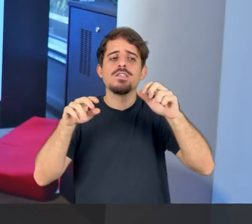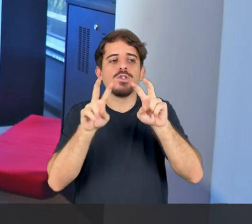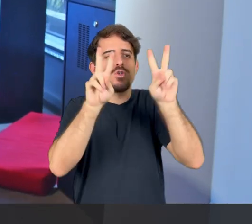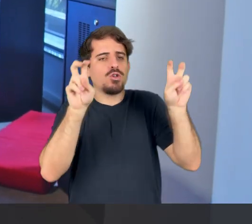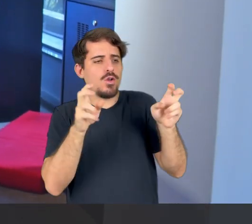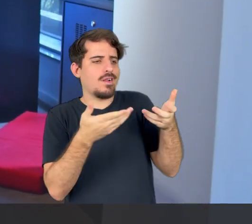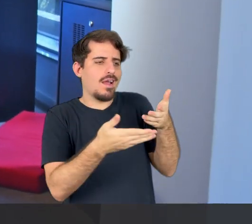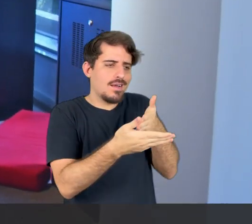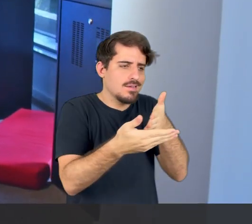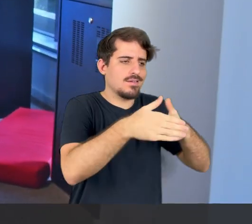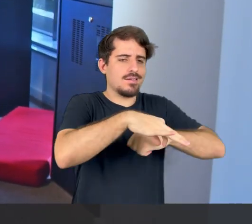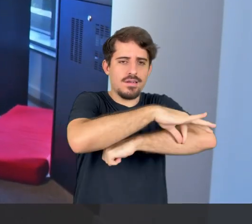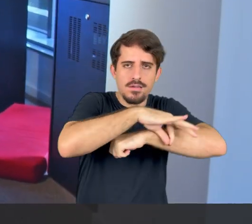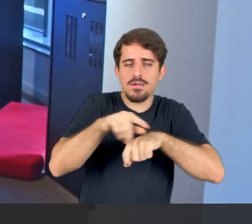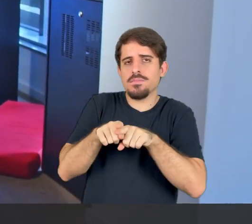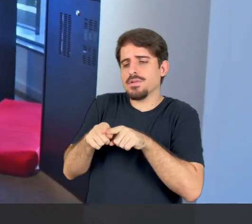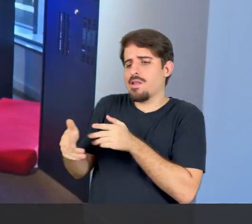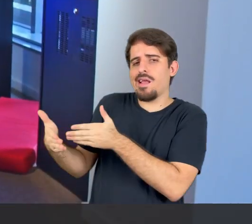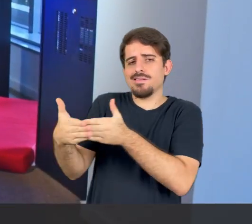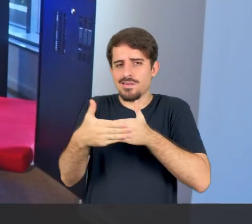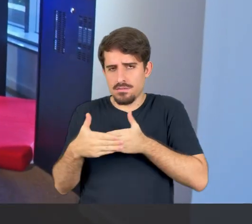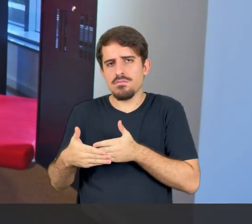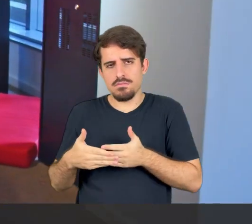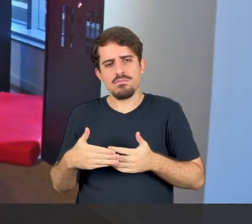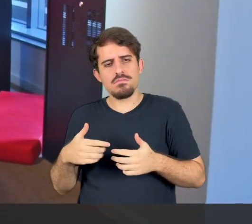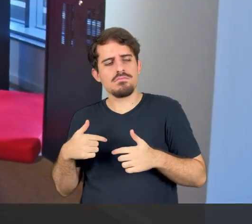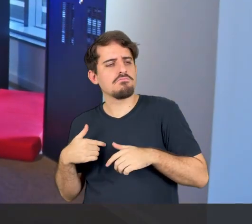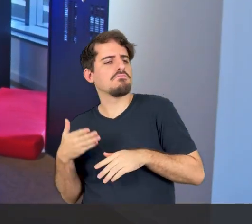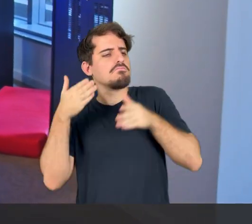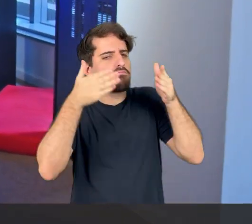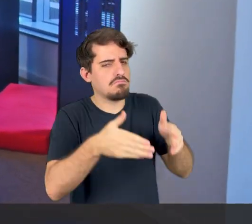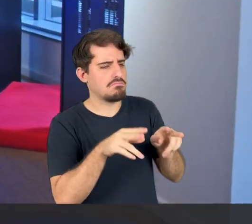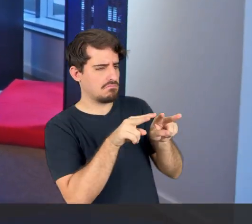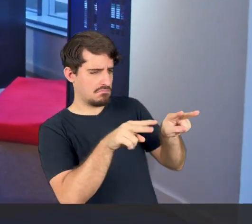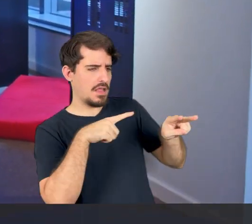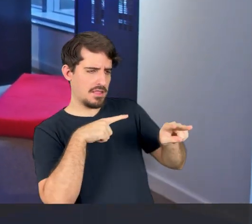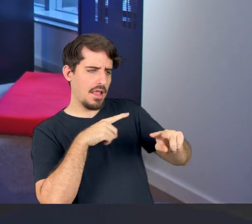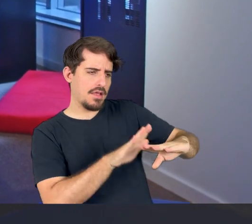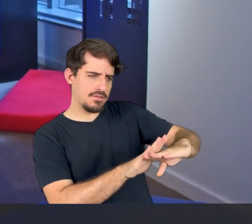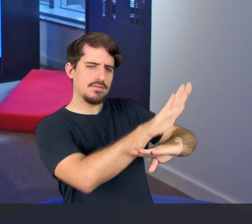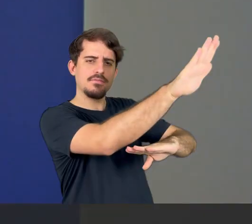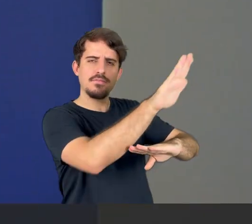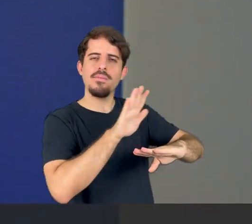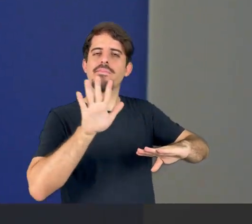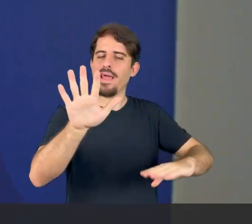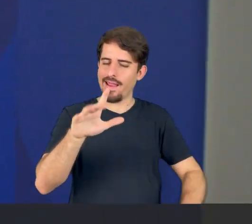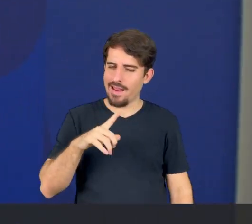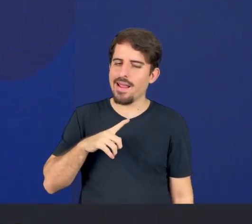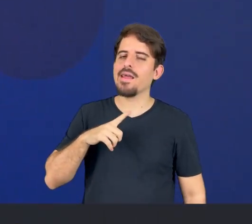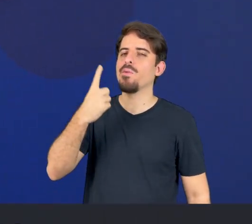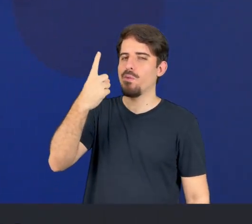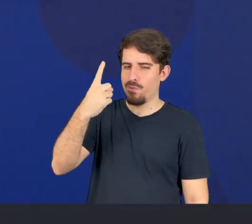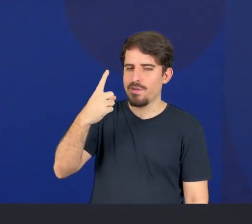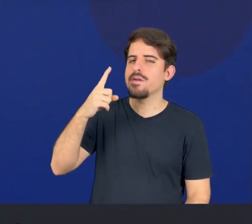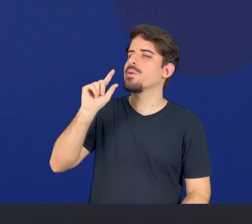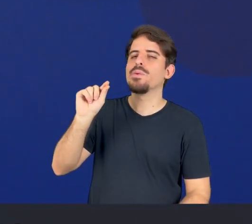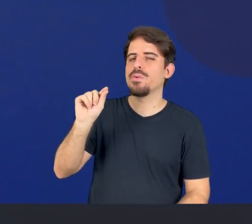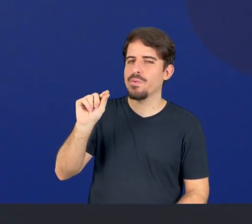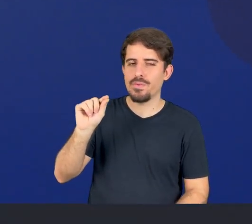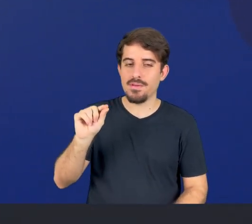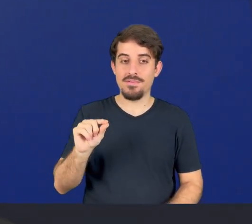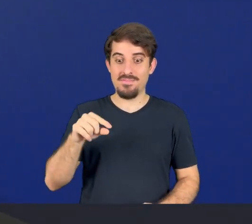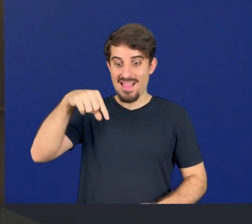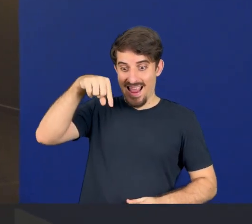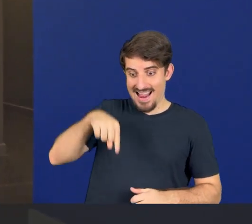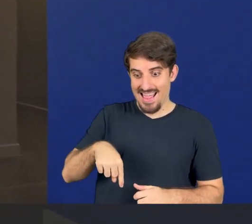fala muito sobre barreiras arquitetônicas, né, barreiras quando a gente está olhando a rampa, mas uma das coisas